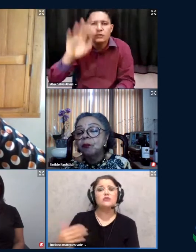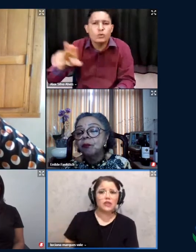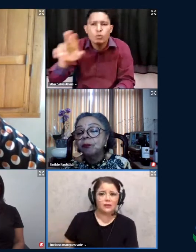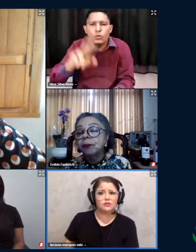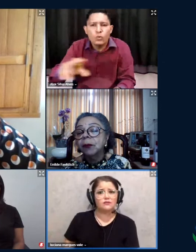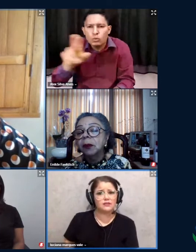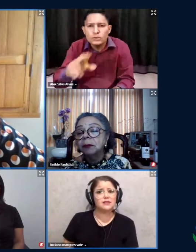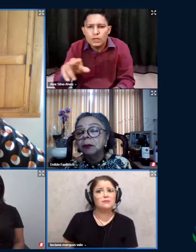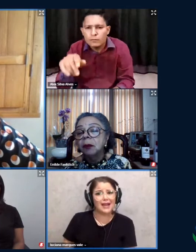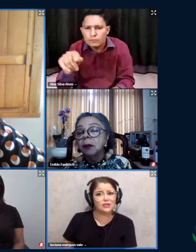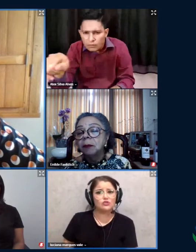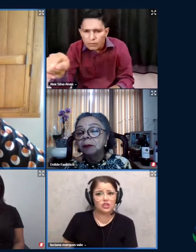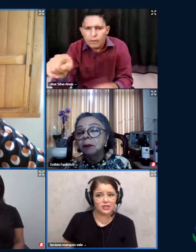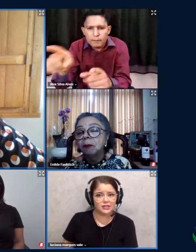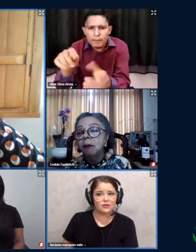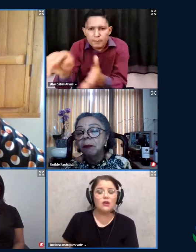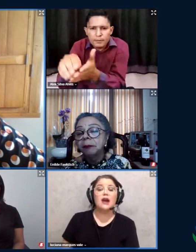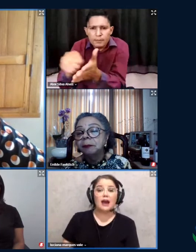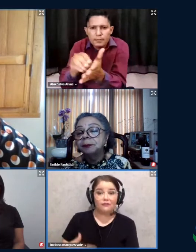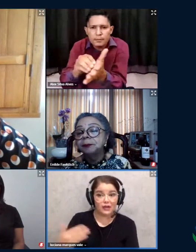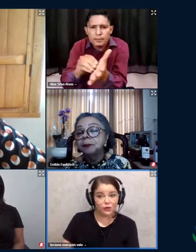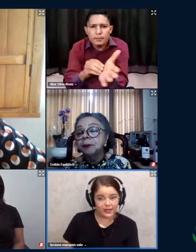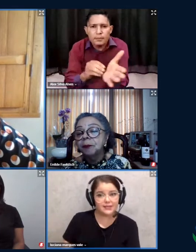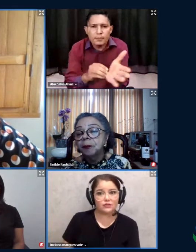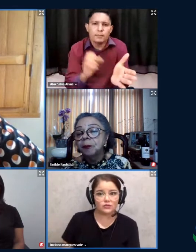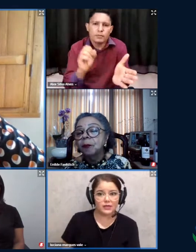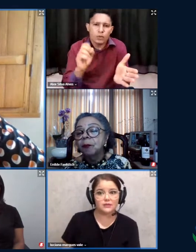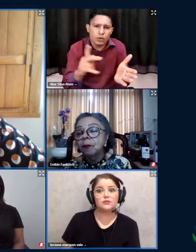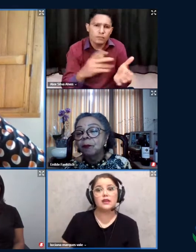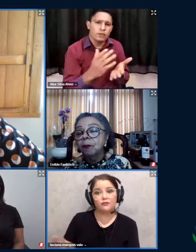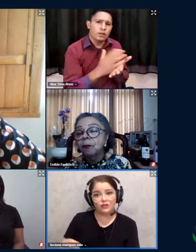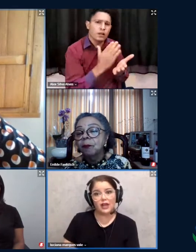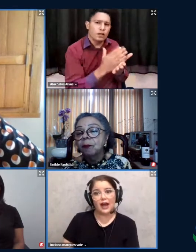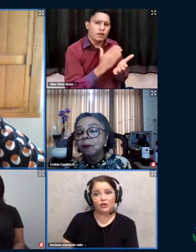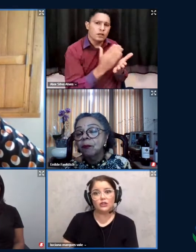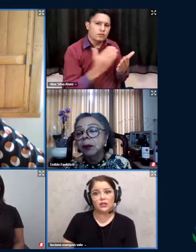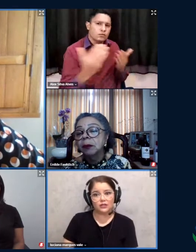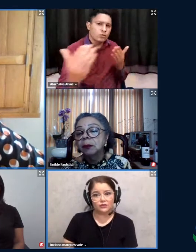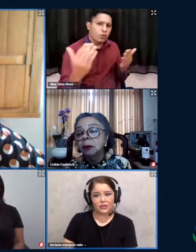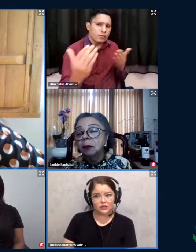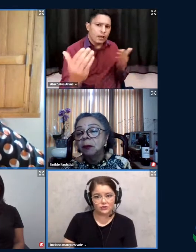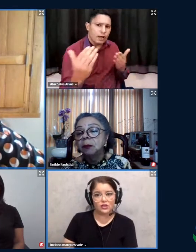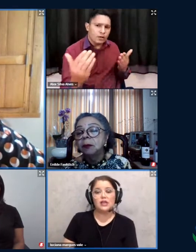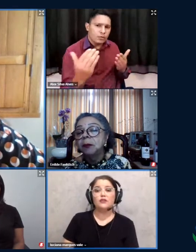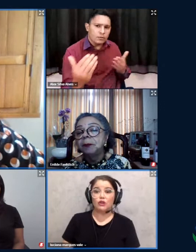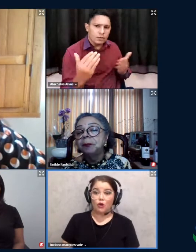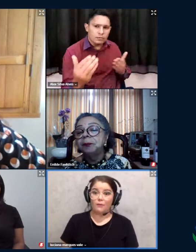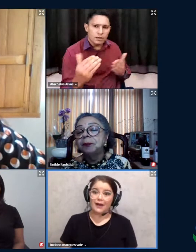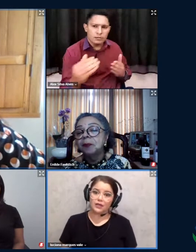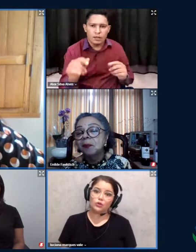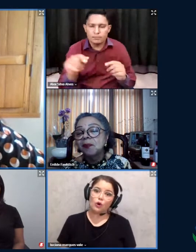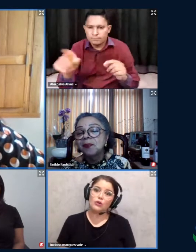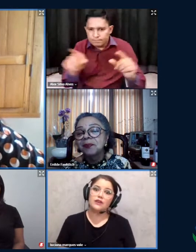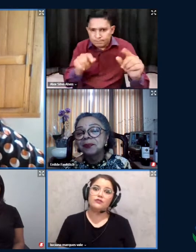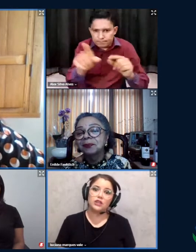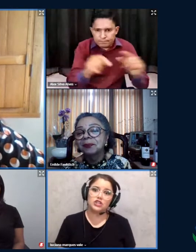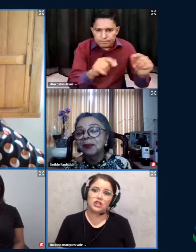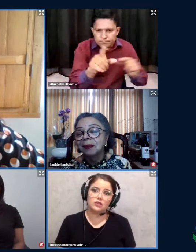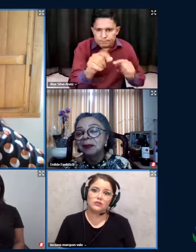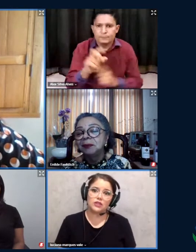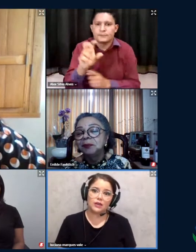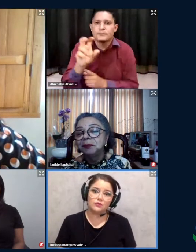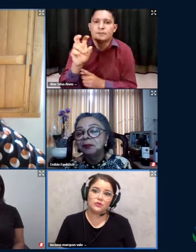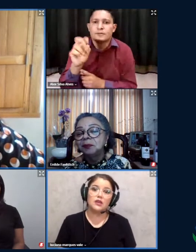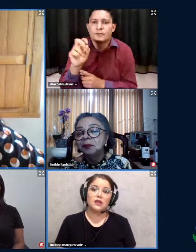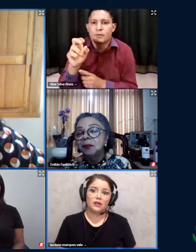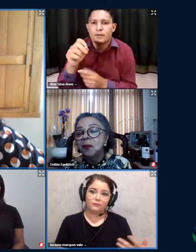quais são os termos que vocês mais utilizam, a frequência dos mesmos. Aí fui anotando isso e fui comparando com o livro que tinha